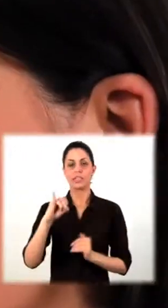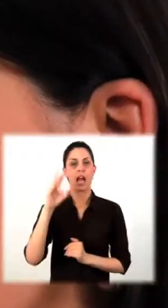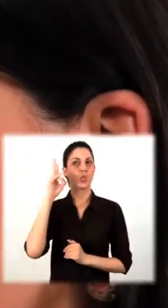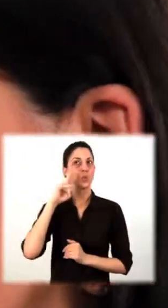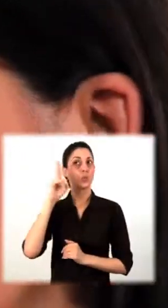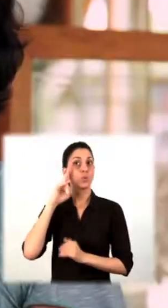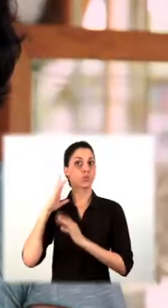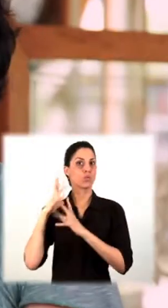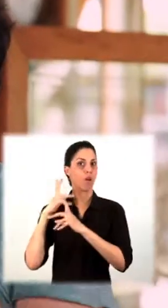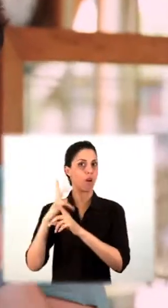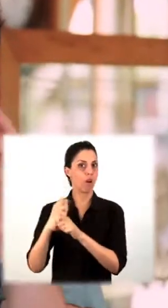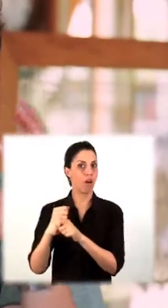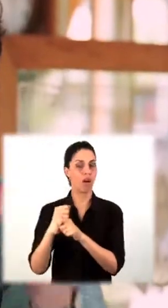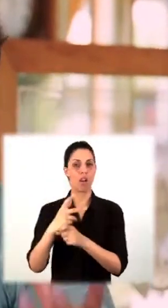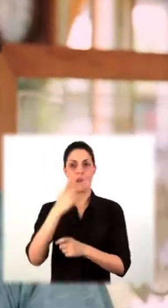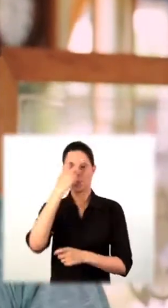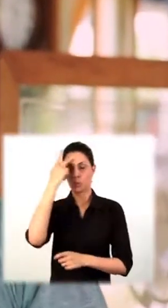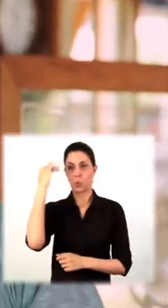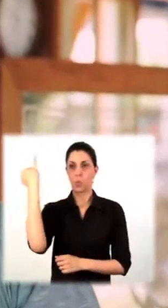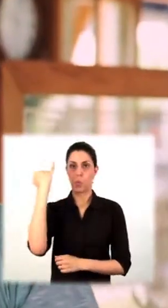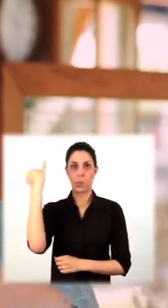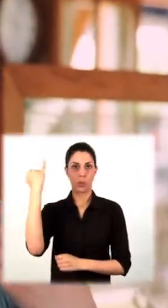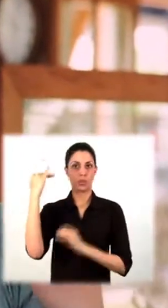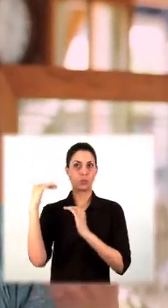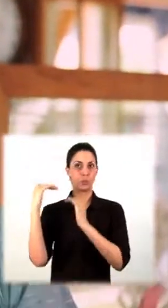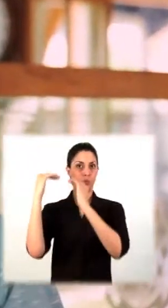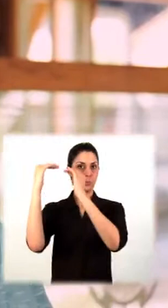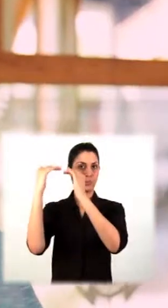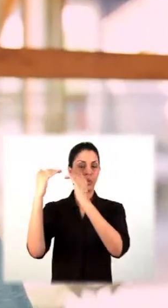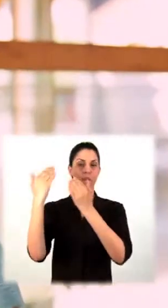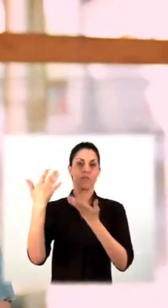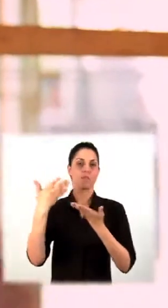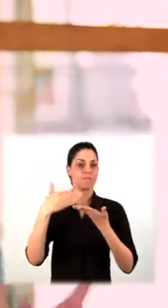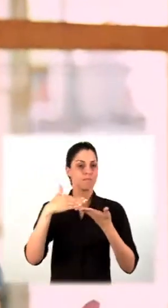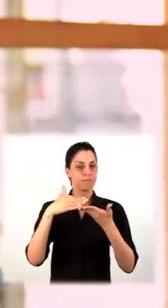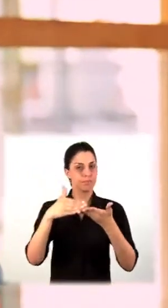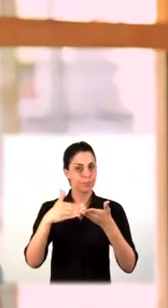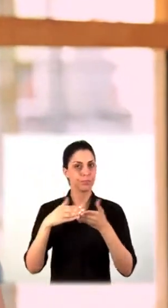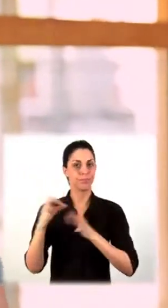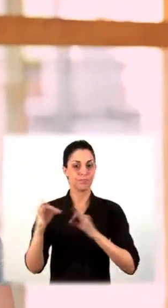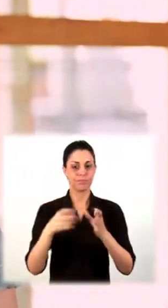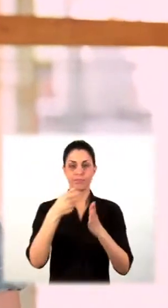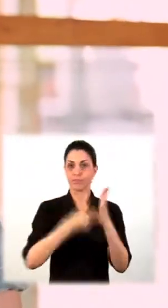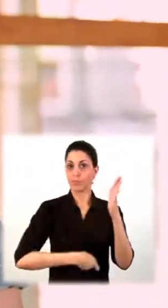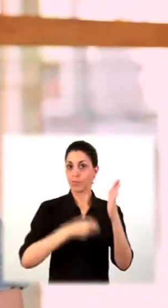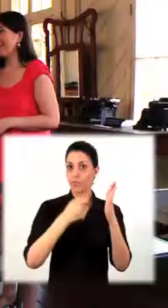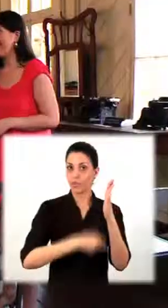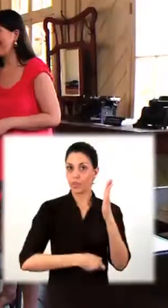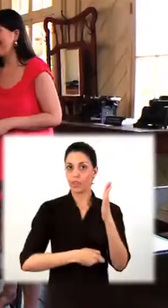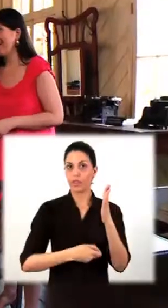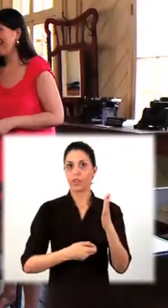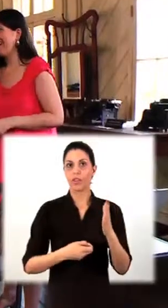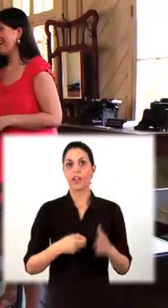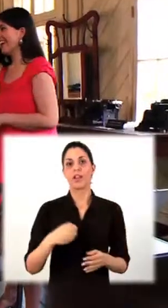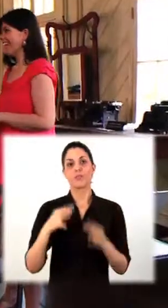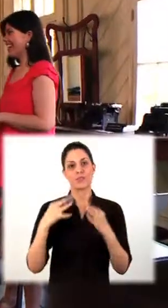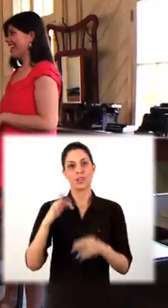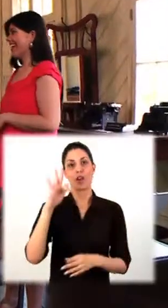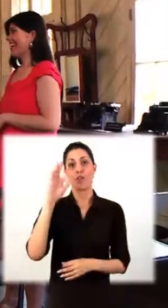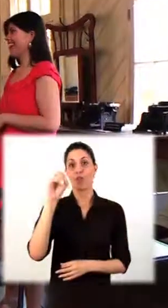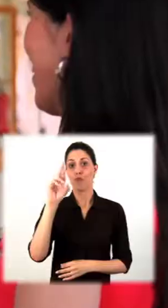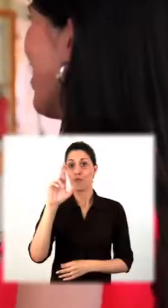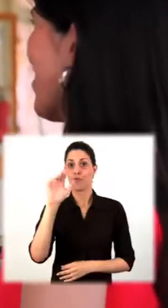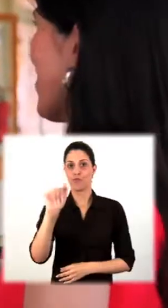livro histórico, que uma grande autoridade recomendou ou encomendou para o escritor, ficaria